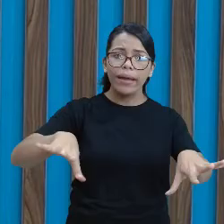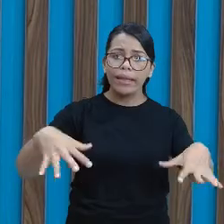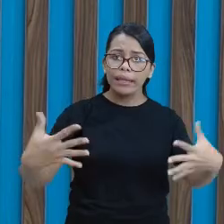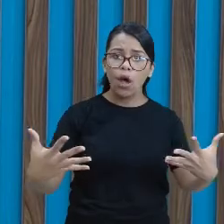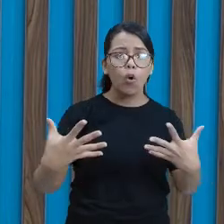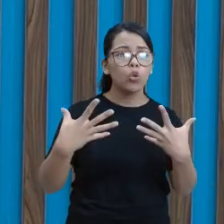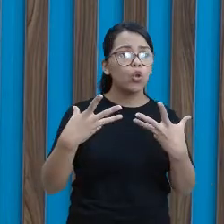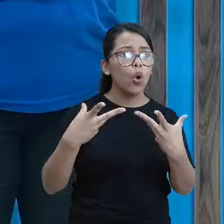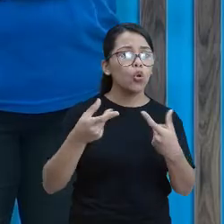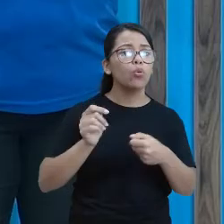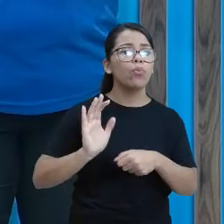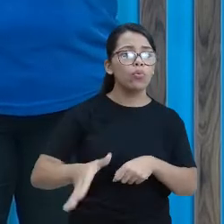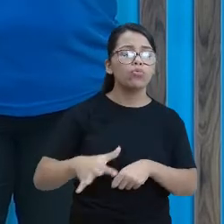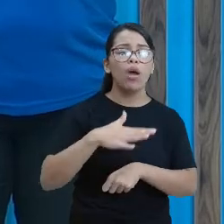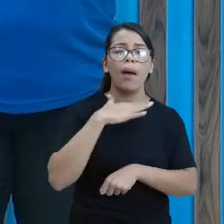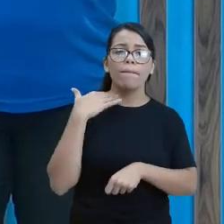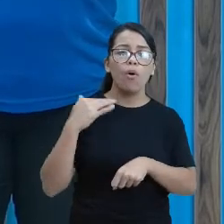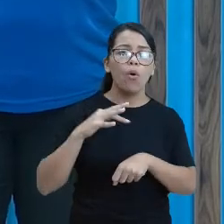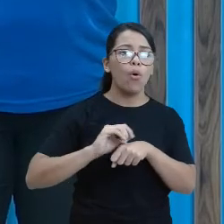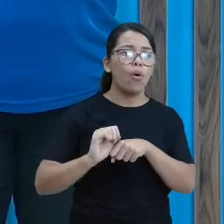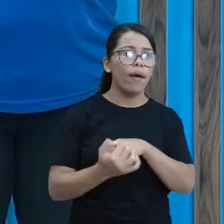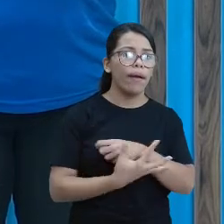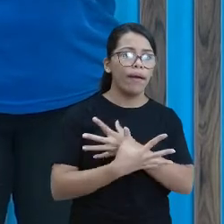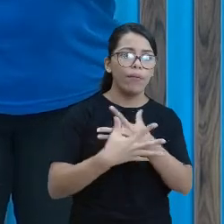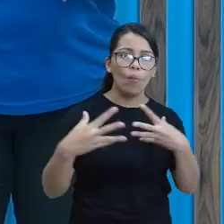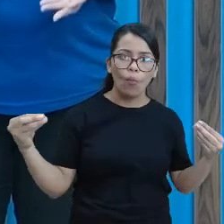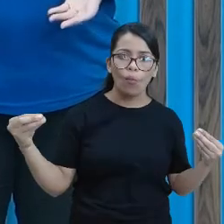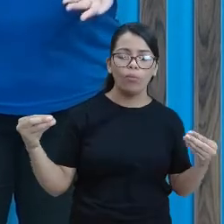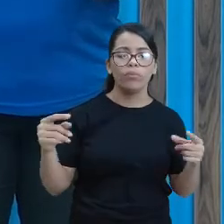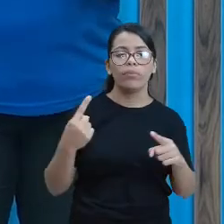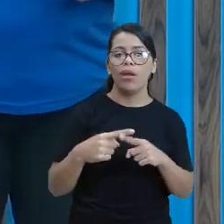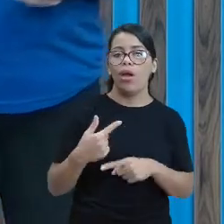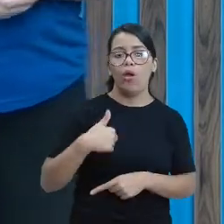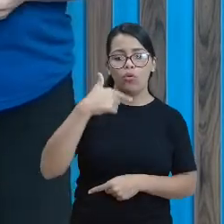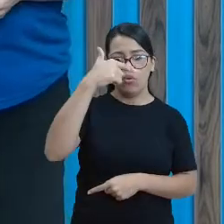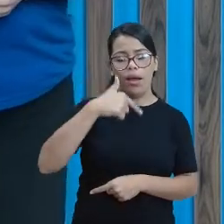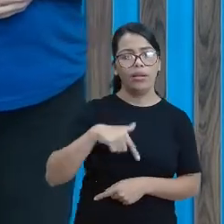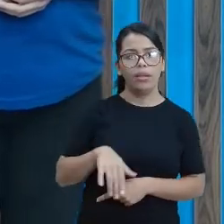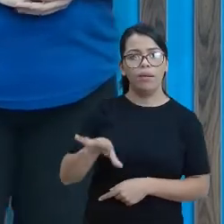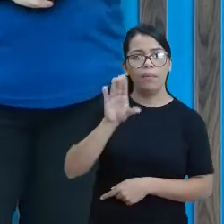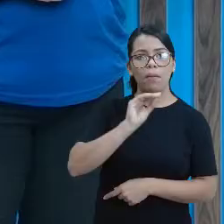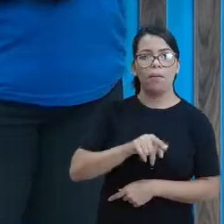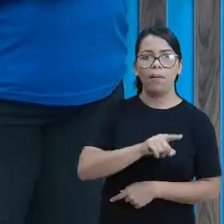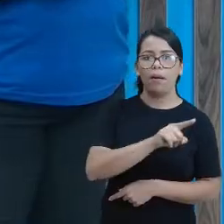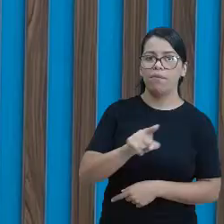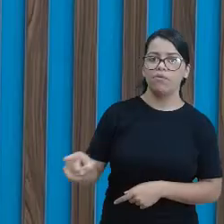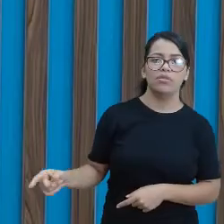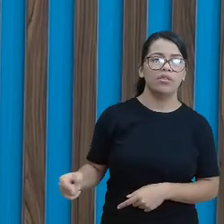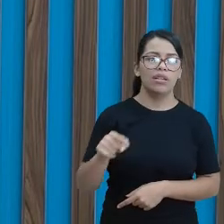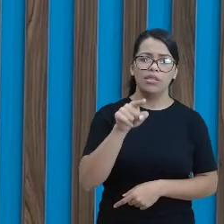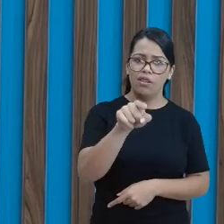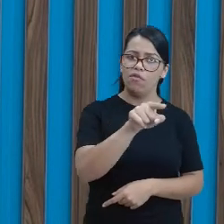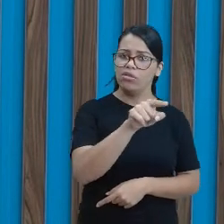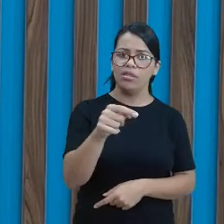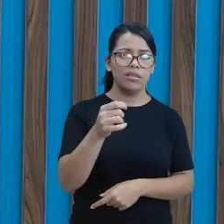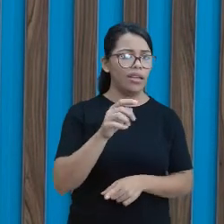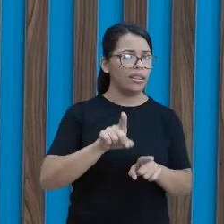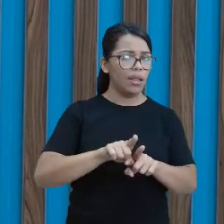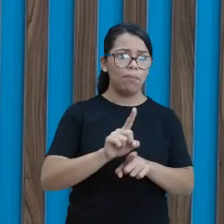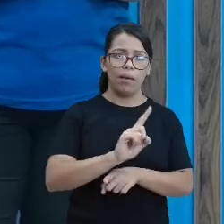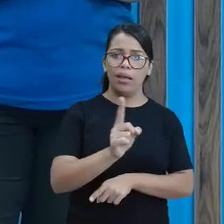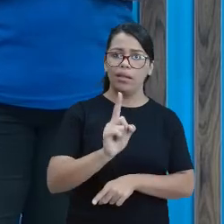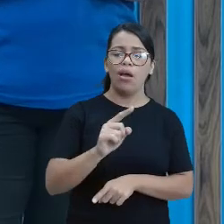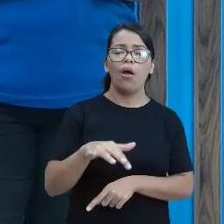extinta agora. E eu não estaria falando com vocês agora, nem vocês estariam me vendo aí, nem vendo a professora Isabel. Olha como